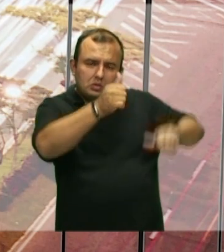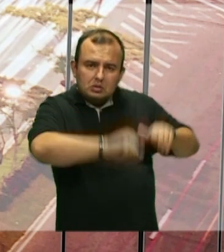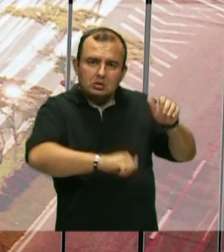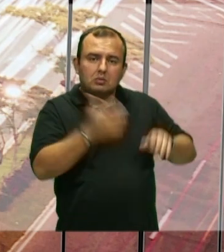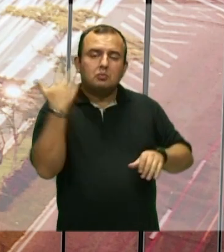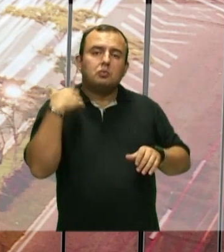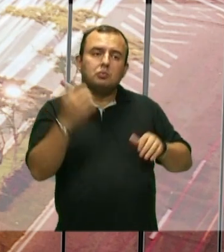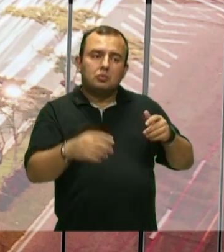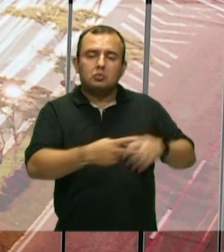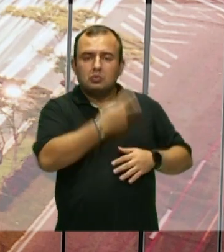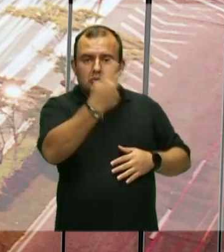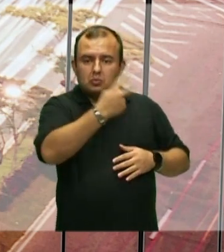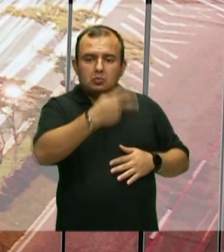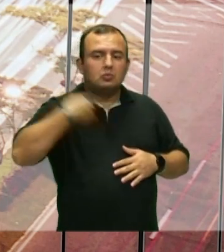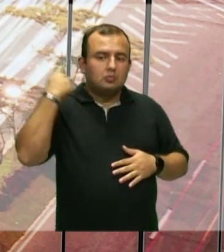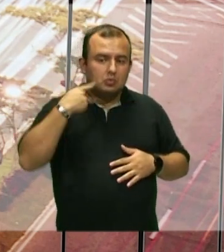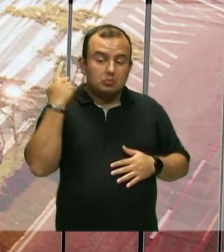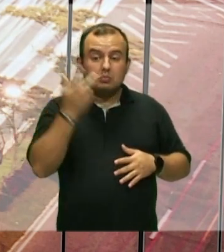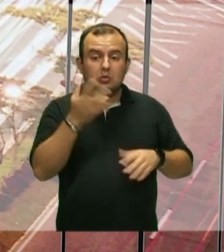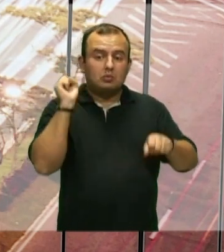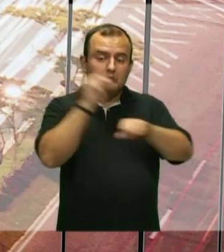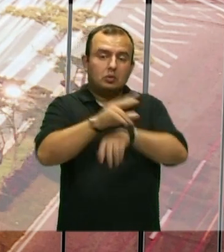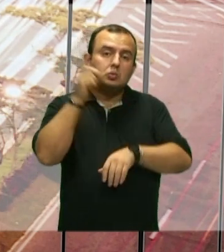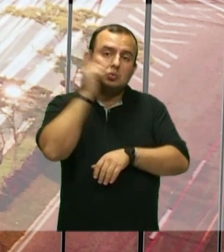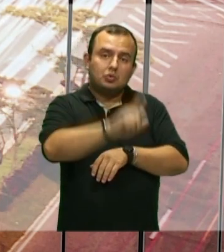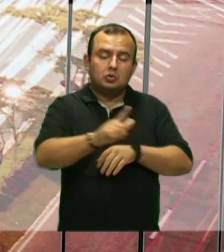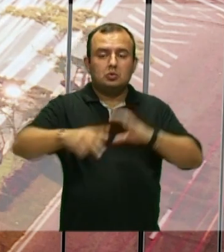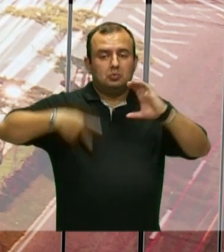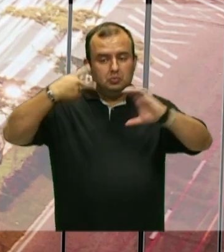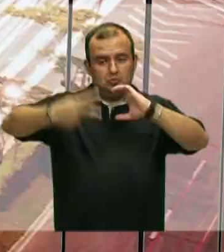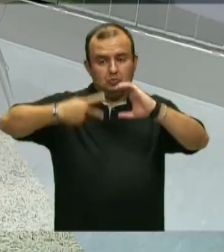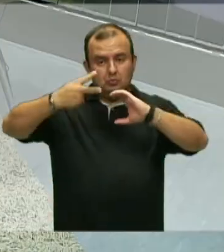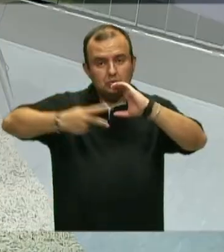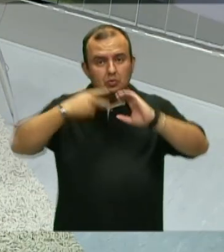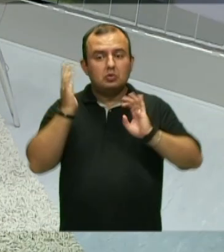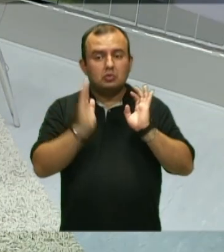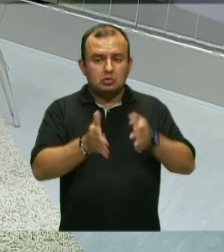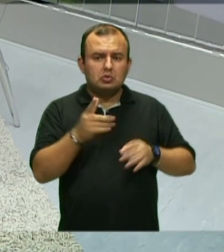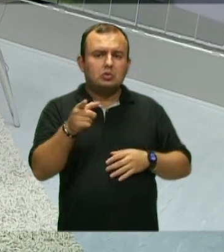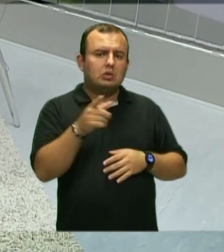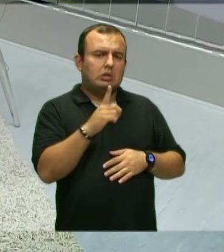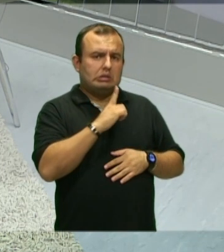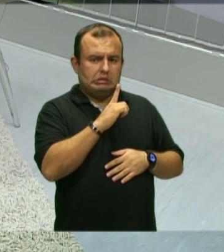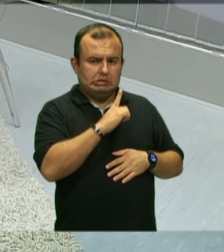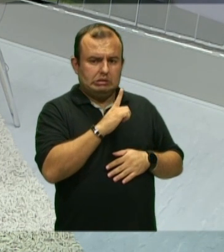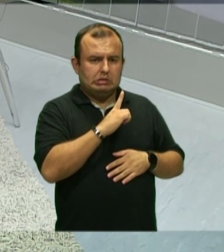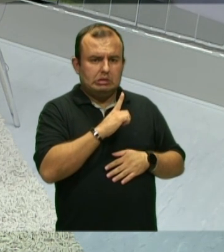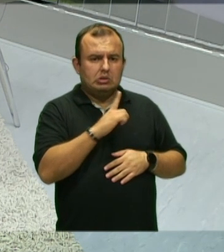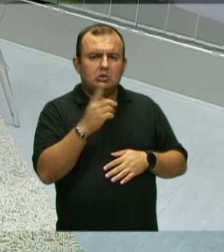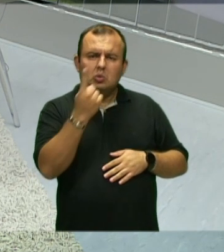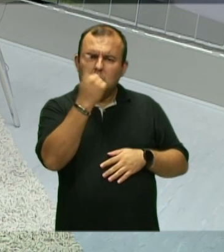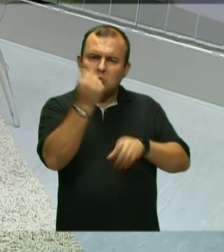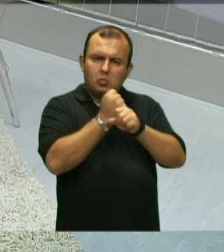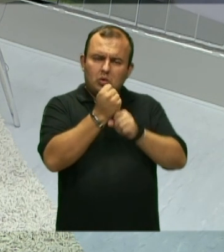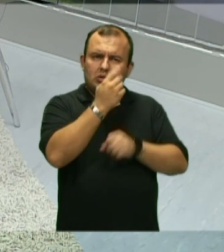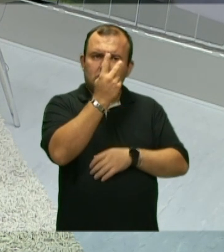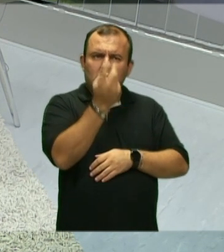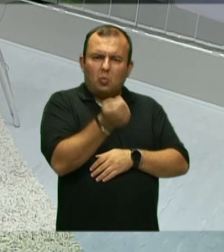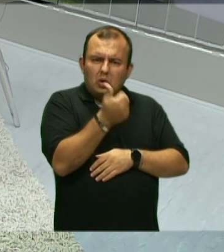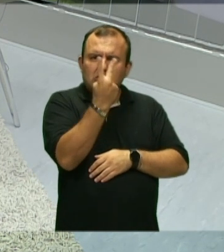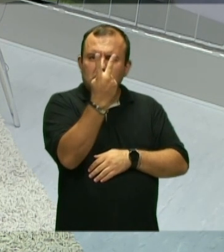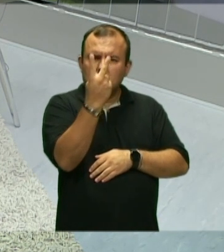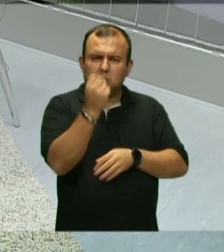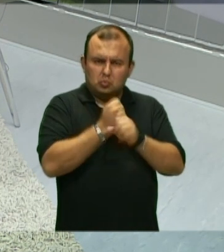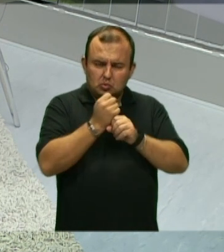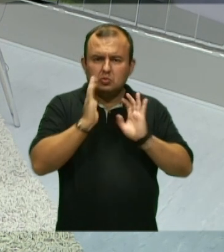PDT, mas conseguiu agora a vaga, entrou na Câmara de Vereadores e já está aí há mais de 1 ano e meio, 2 anos aqui na